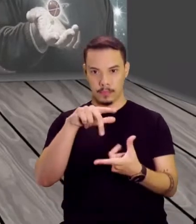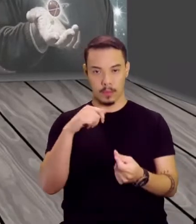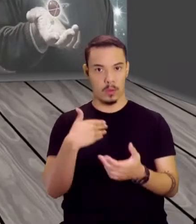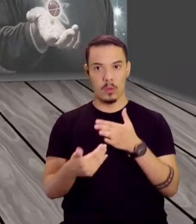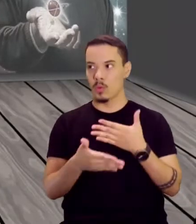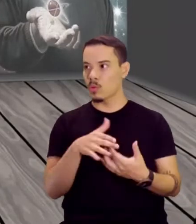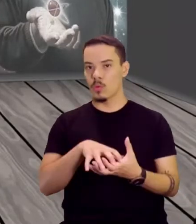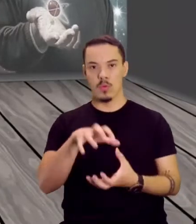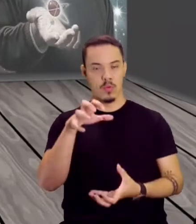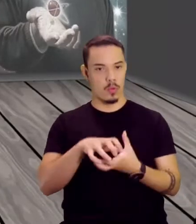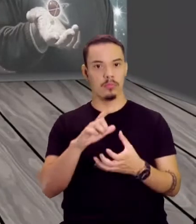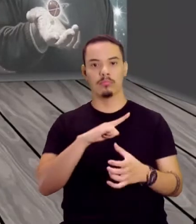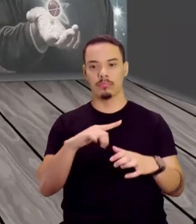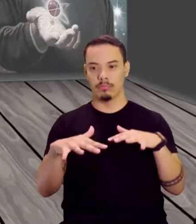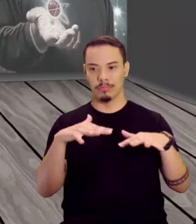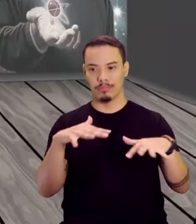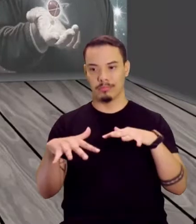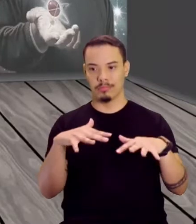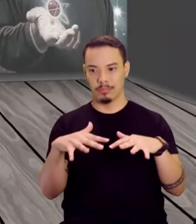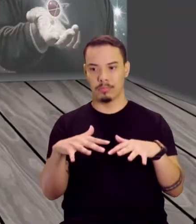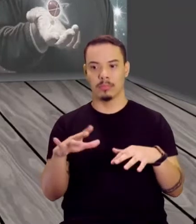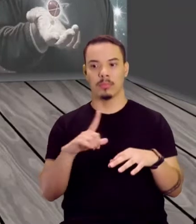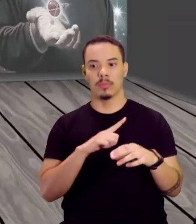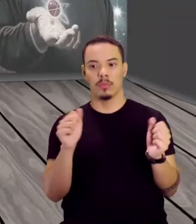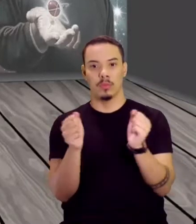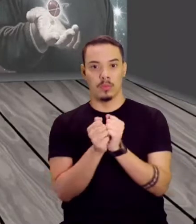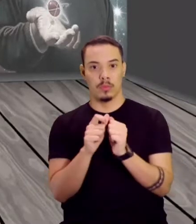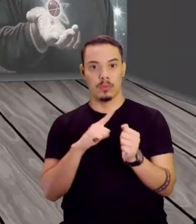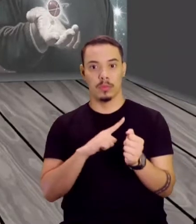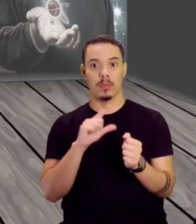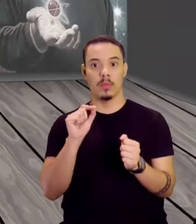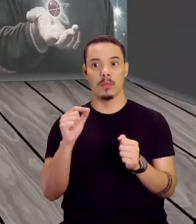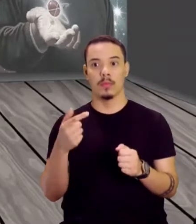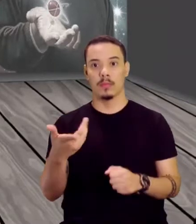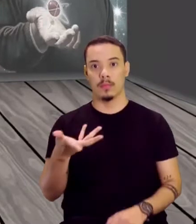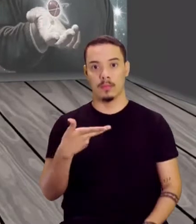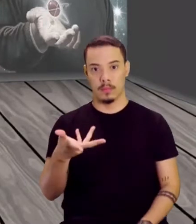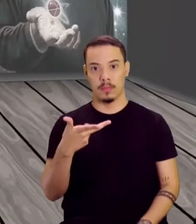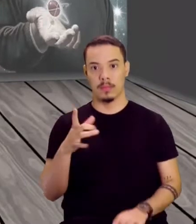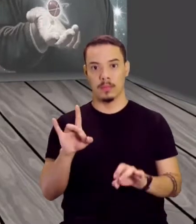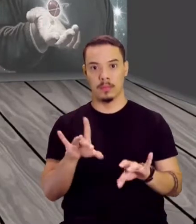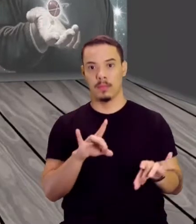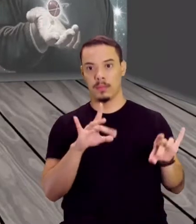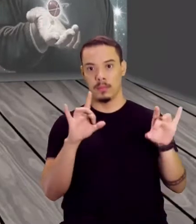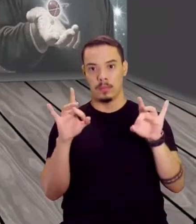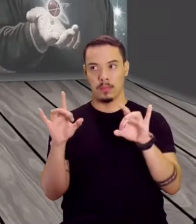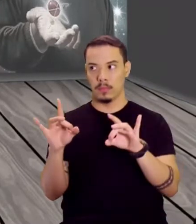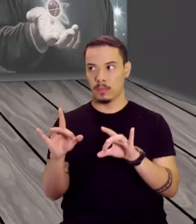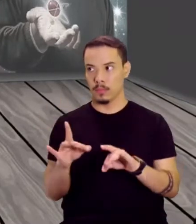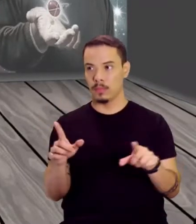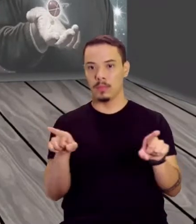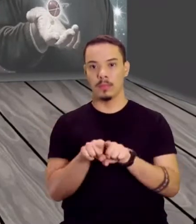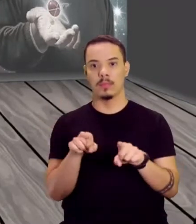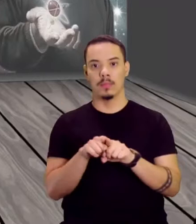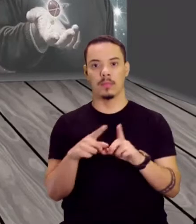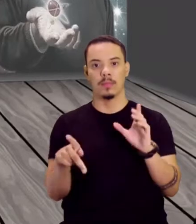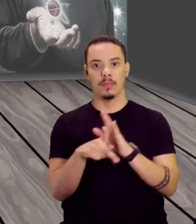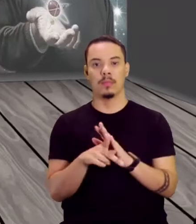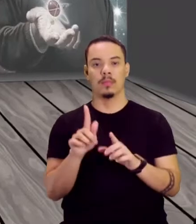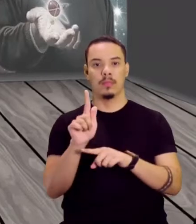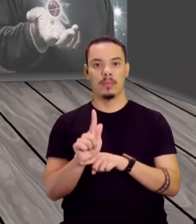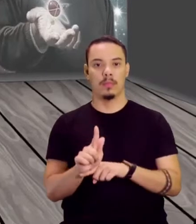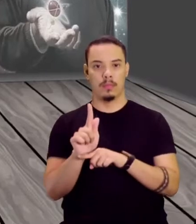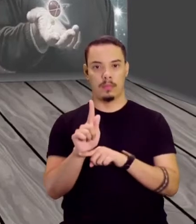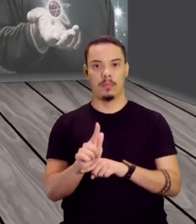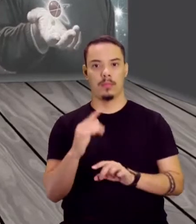qualquer corpo que esteja em movimento vertical, ele está sujeito a uma aceleração específica, né, Décio? Que é a aceleração da gravidade devido a